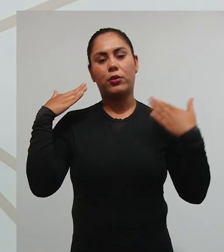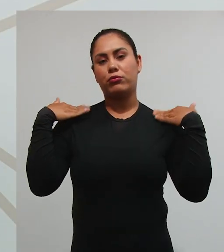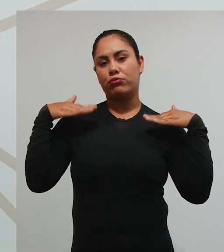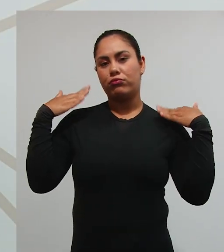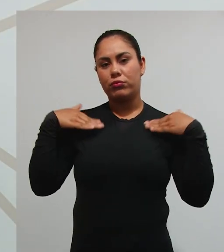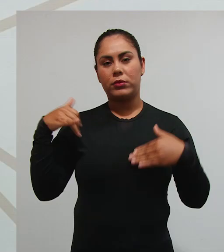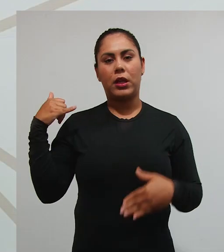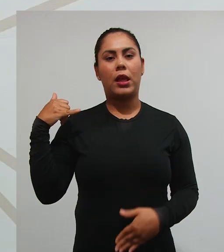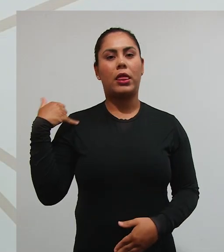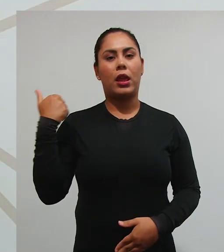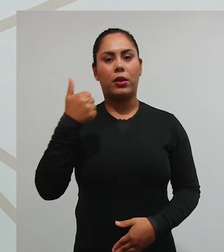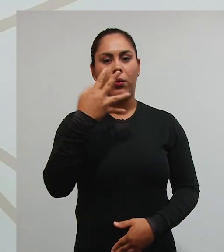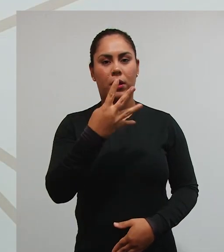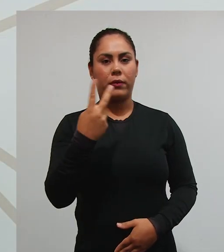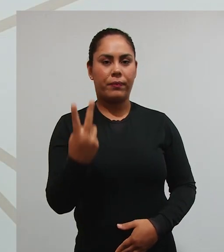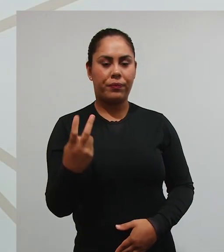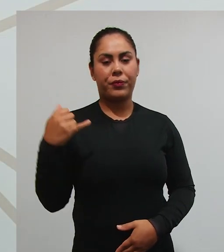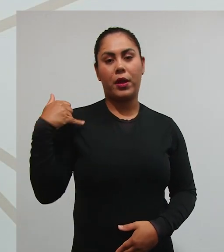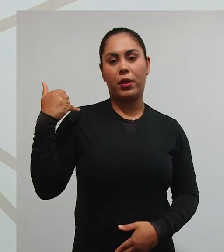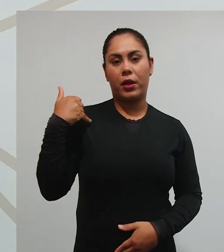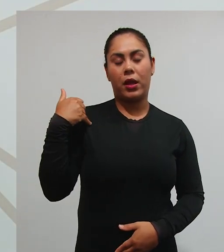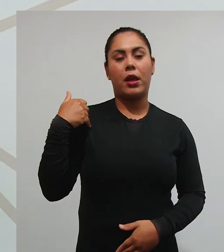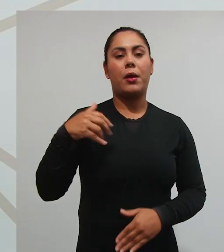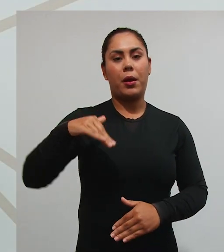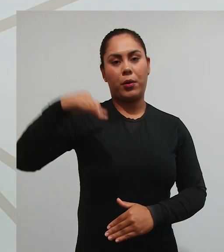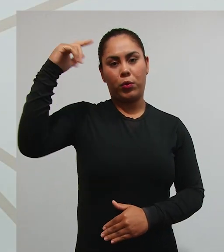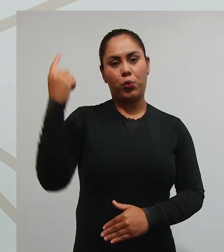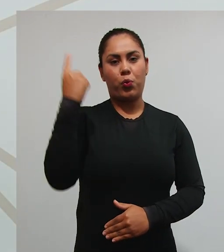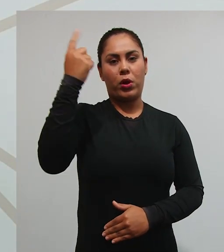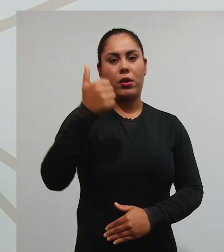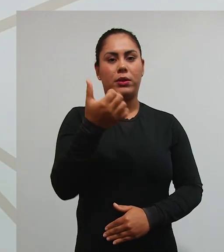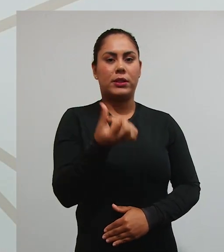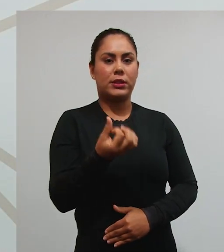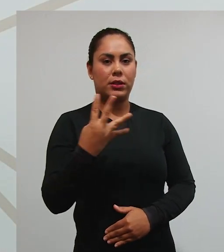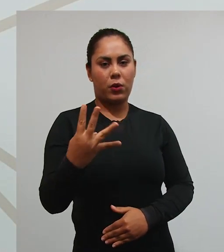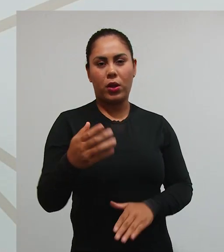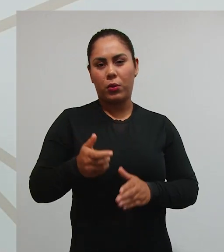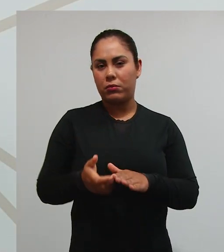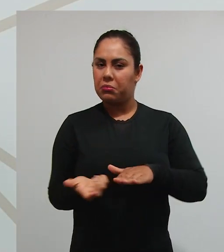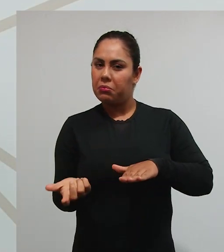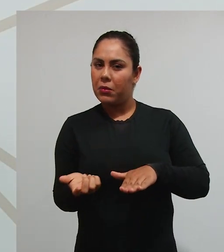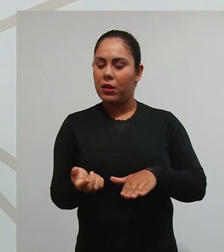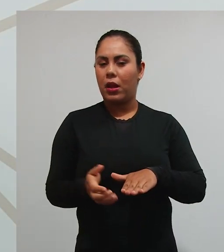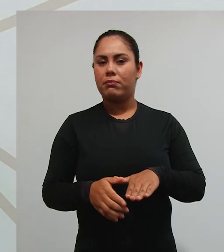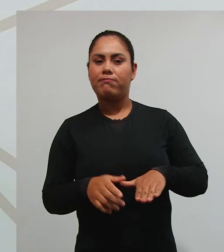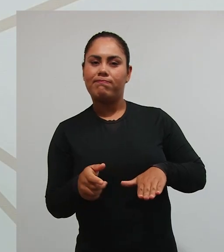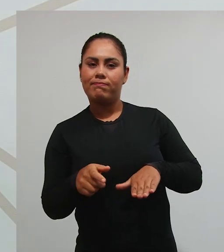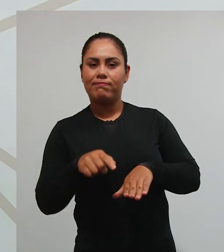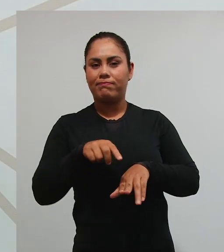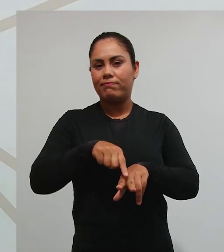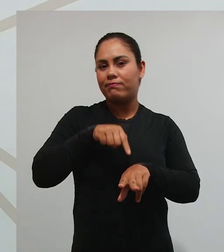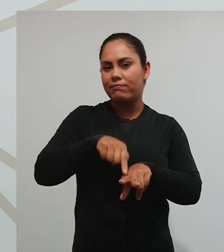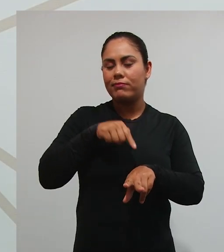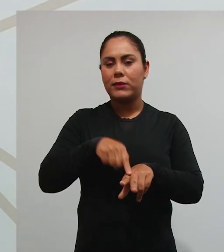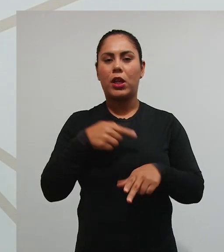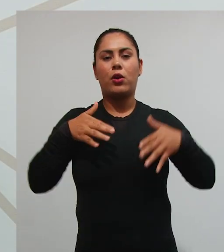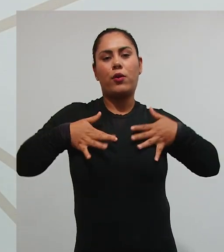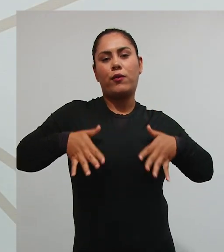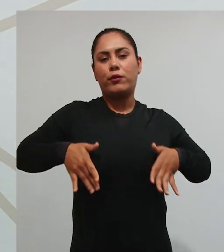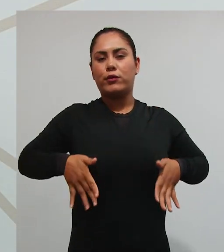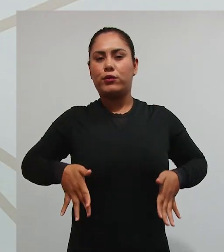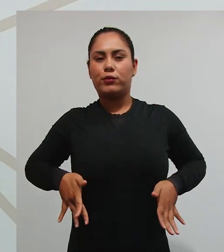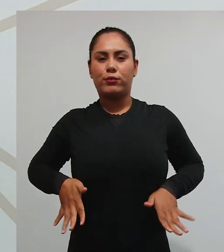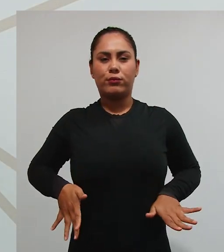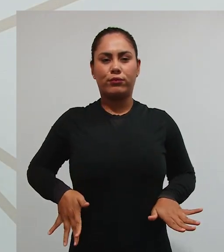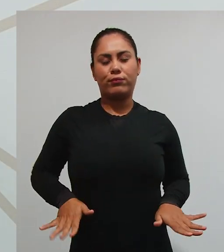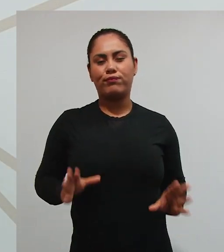ombro, tenho 42 anos, 1,64 m, hoje talvez menos porque eu estou de rasteirinha, quem sabe. Estou com um